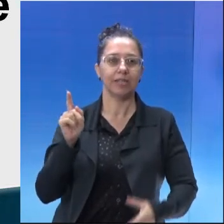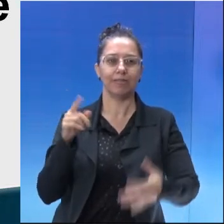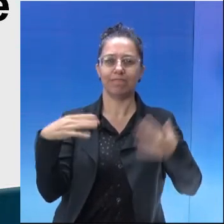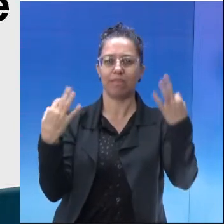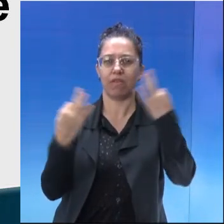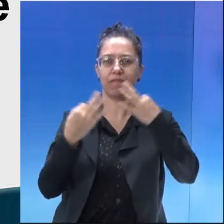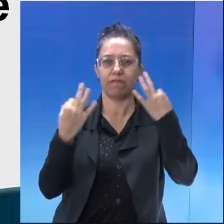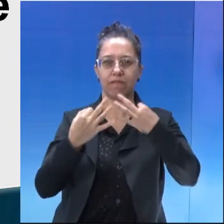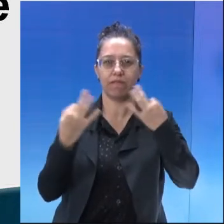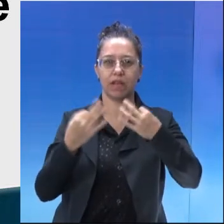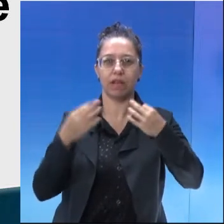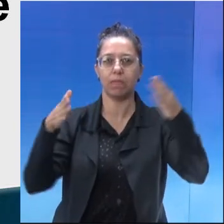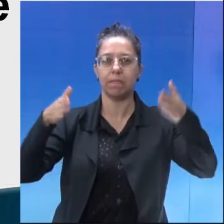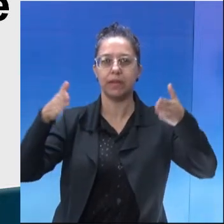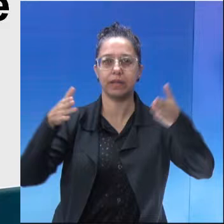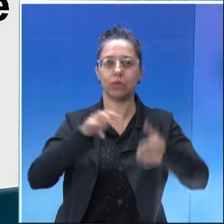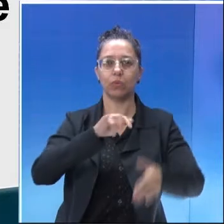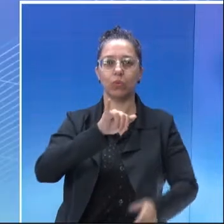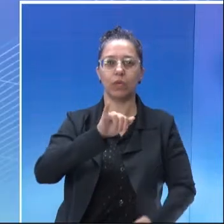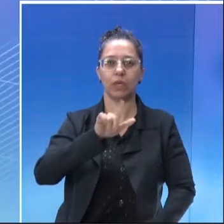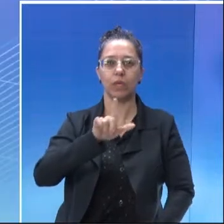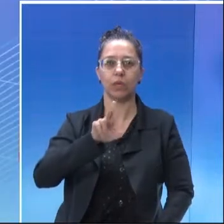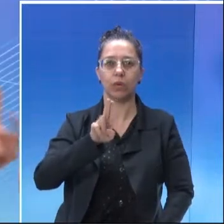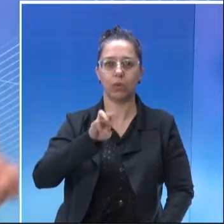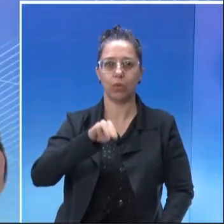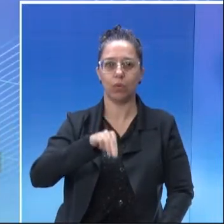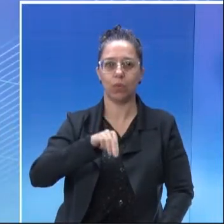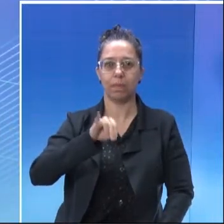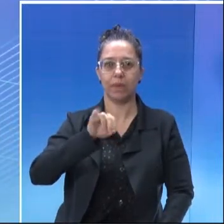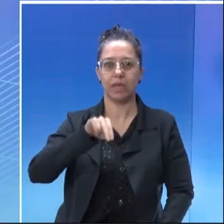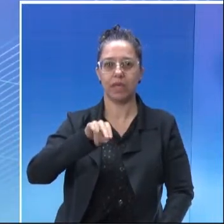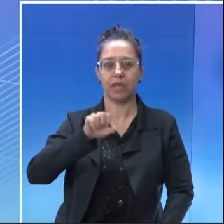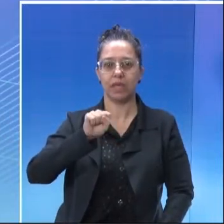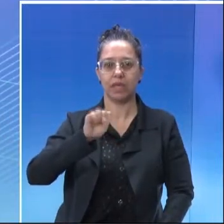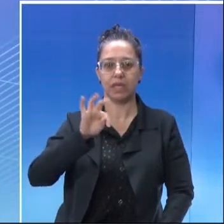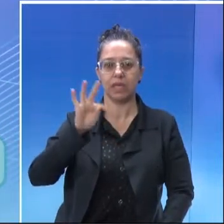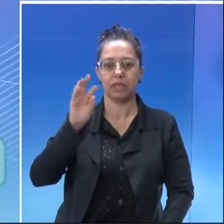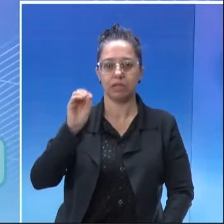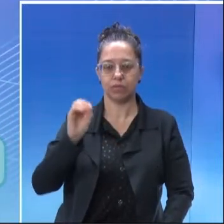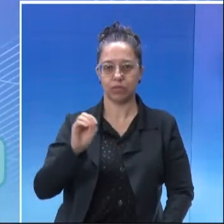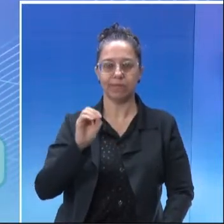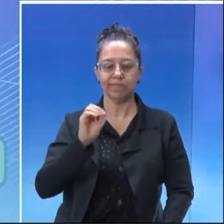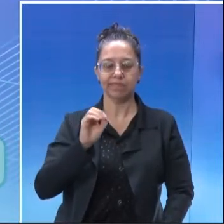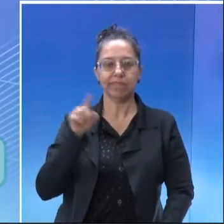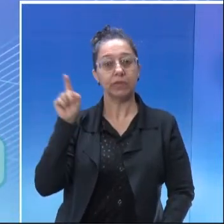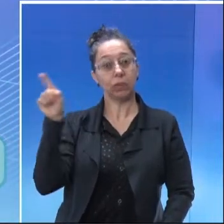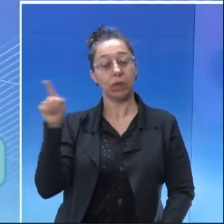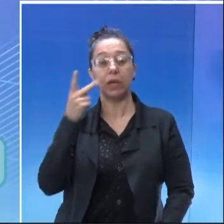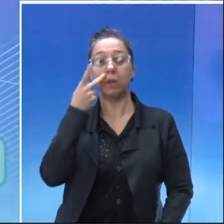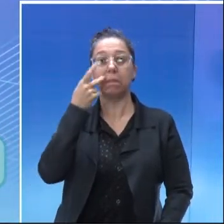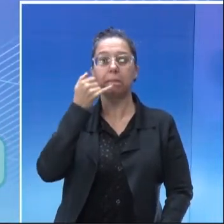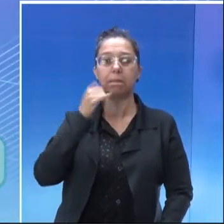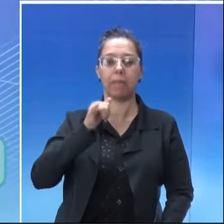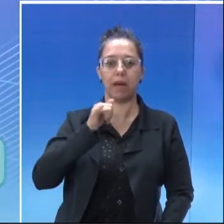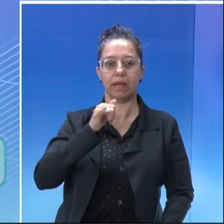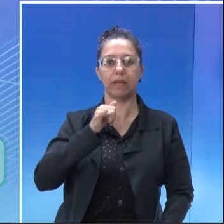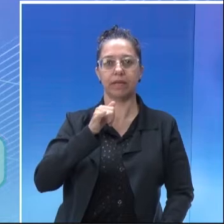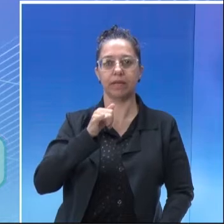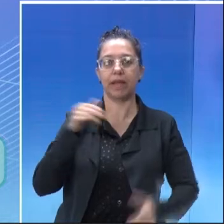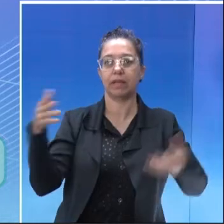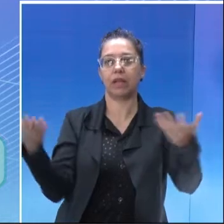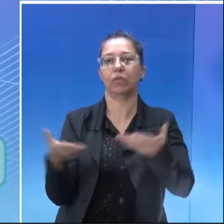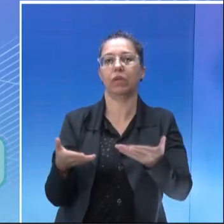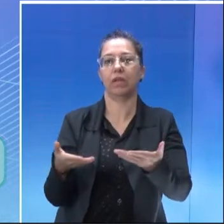né? E também ele é considerado o pai da modernidade. Então, automaticamente, quando eu falo de